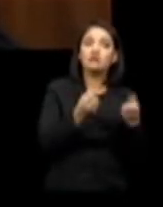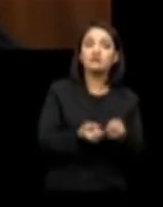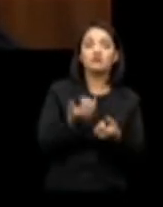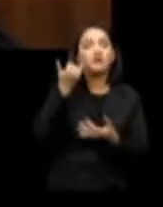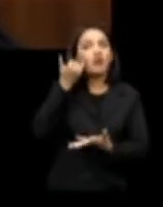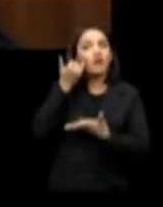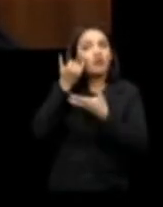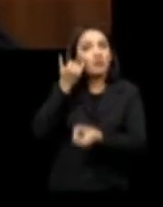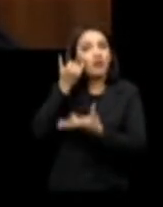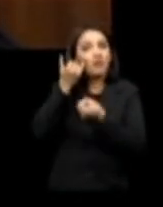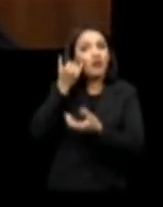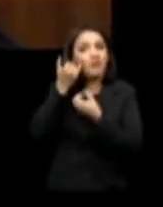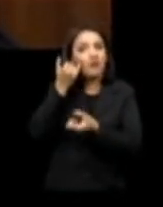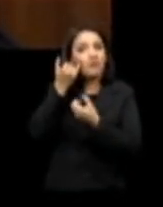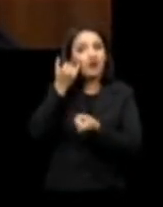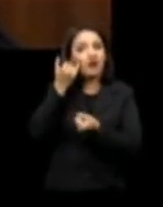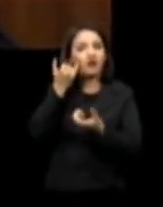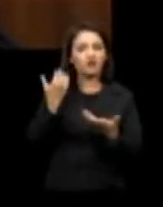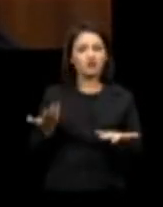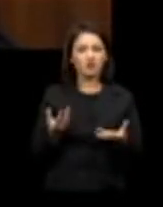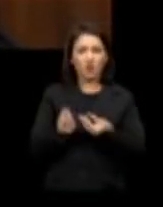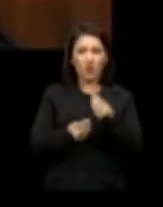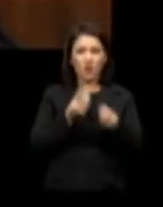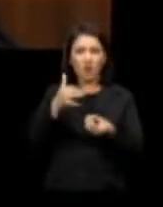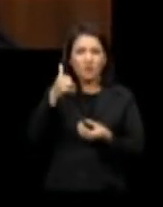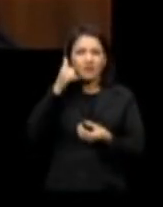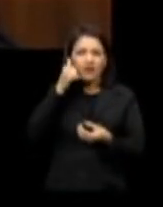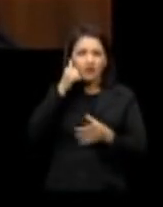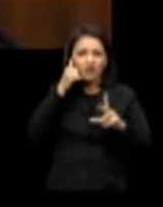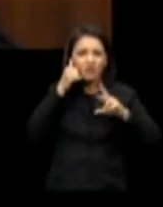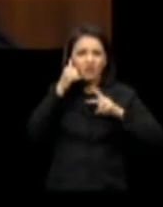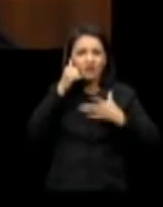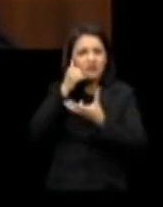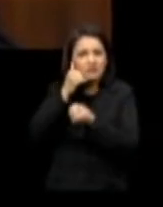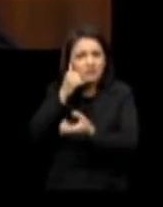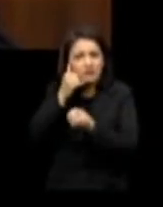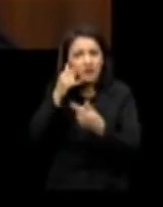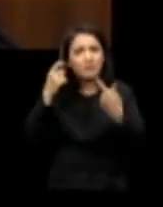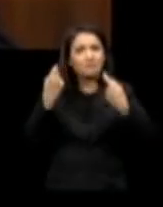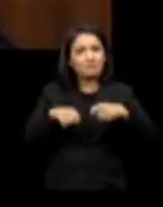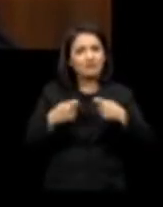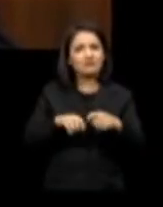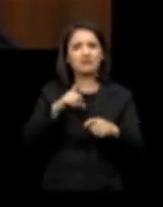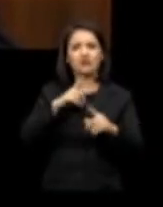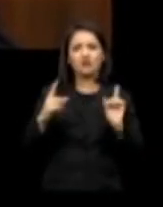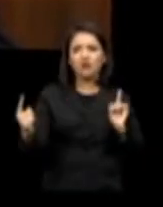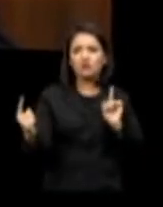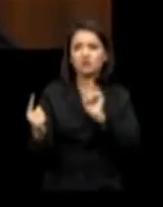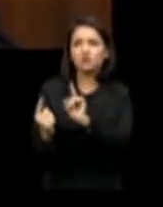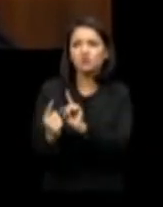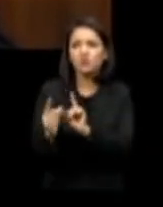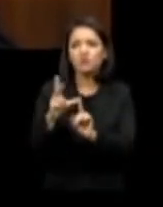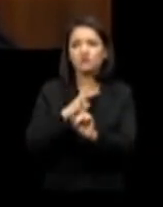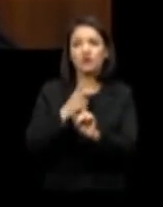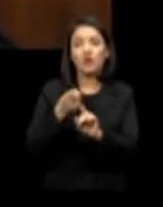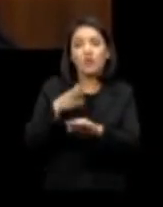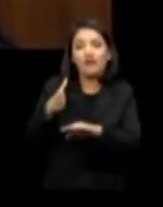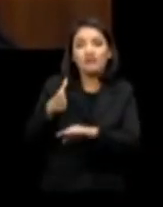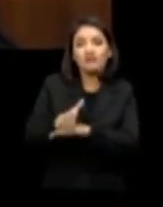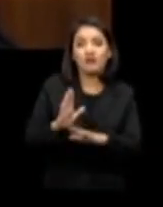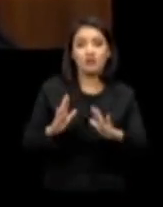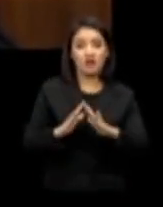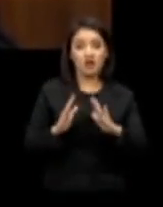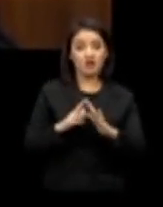majoritário considerou que, como ouvir uma conversa telefônica privada não exigia uma busca física ou entrada no espaço privado do cidadão,